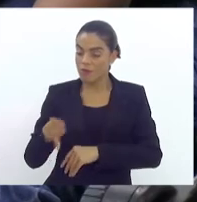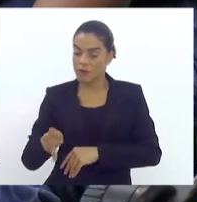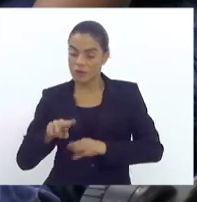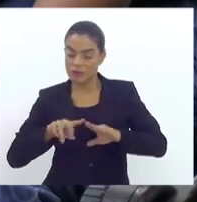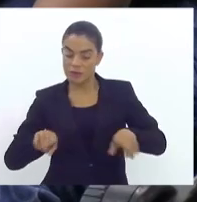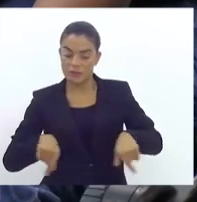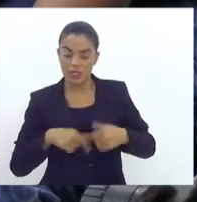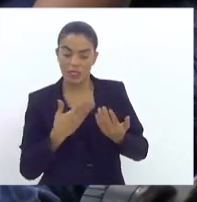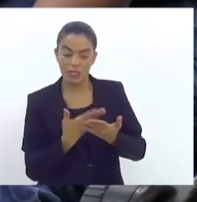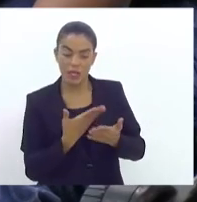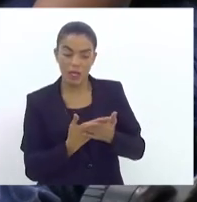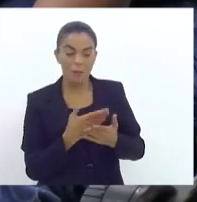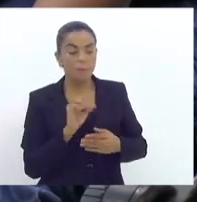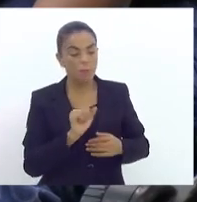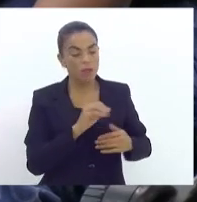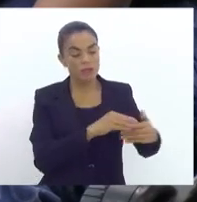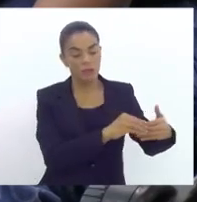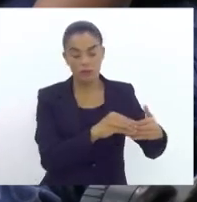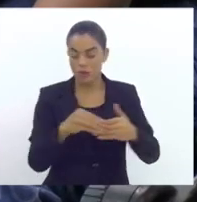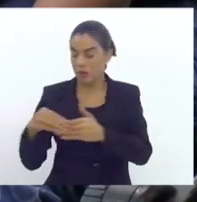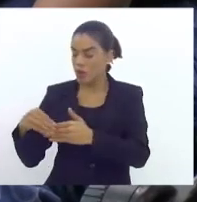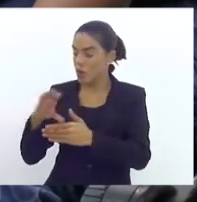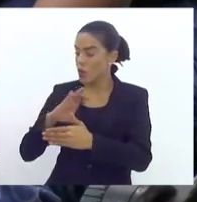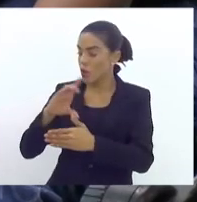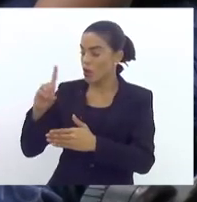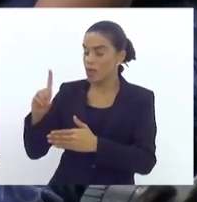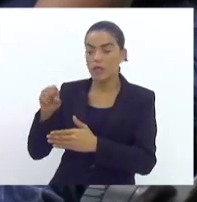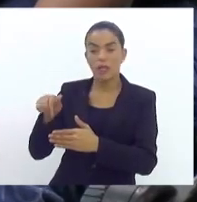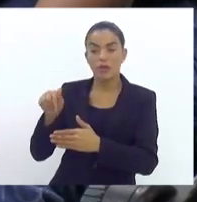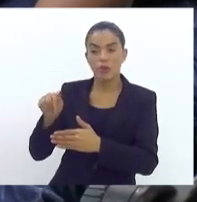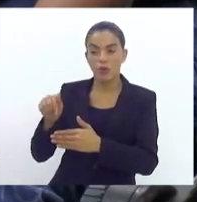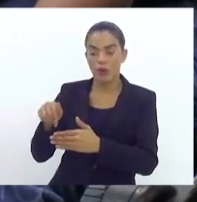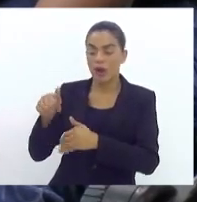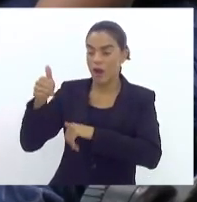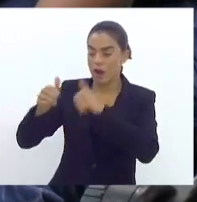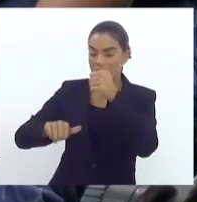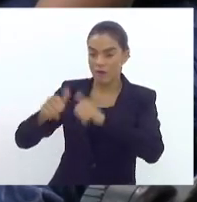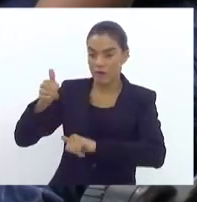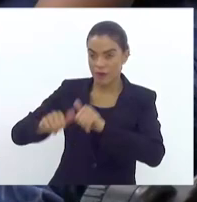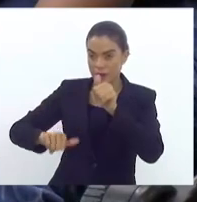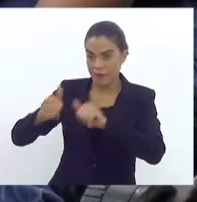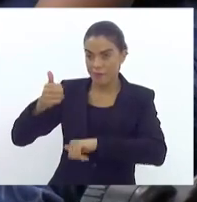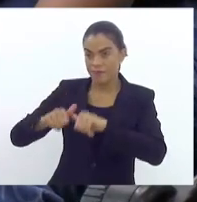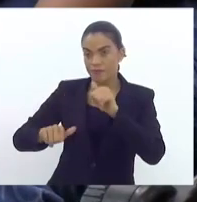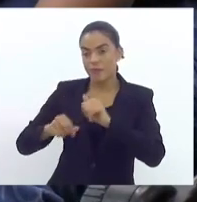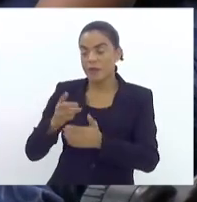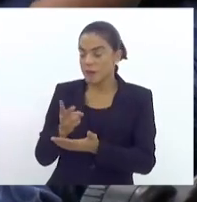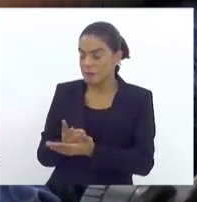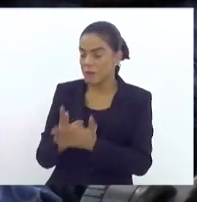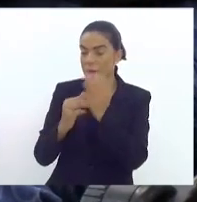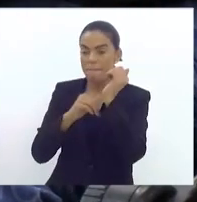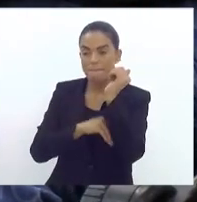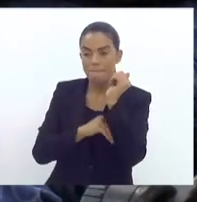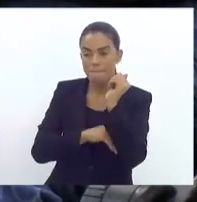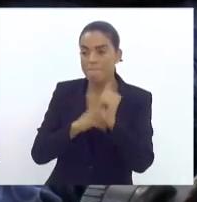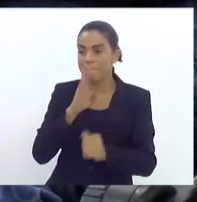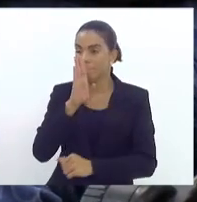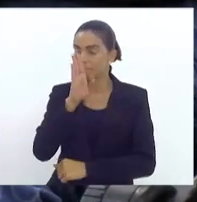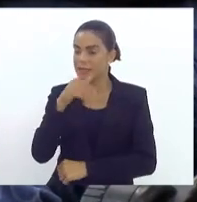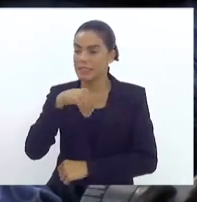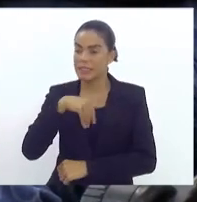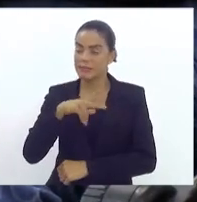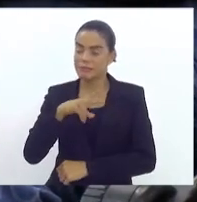ao detectar possa encaminhar a coordenador e o coordenador Fazer uma avaliação e com isso Mantenha o sigilo a privacidade